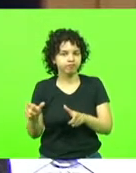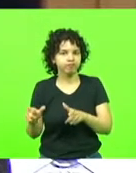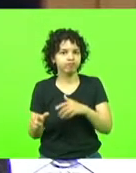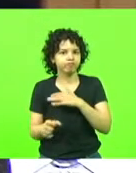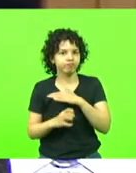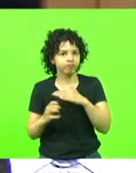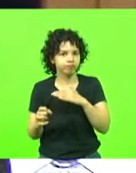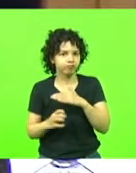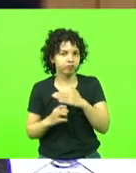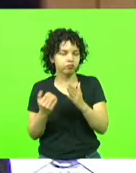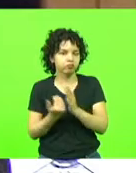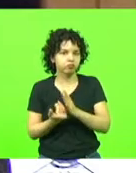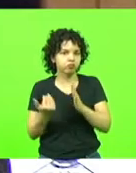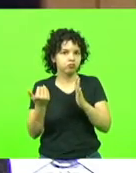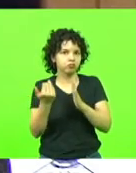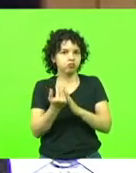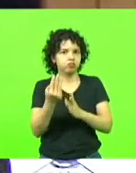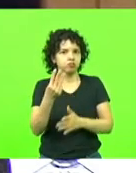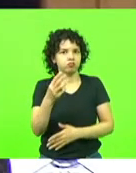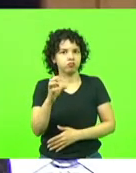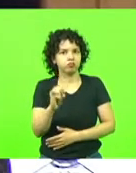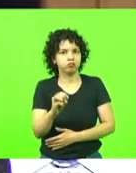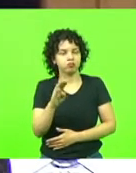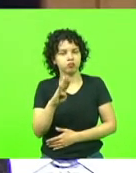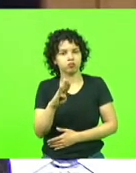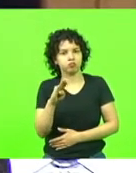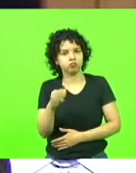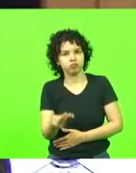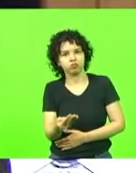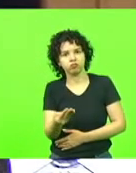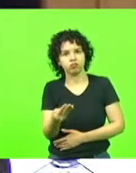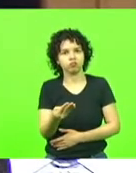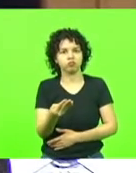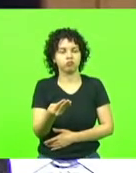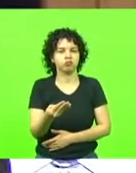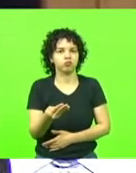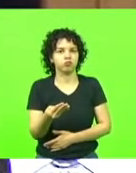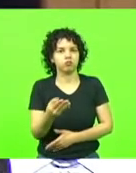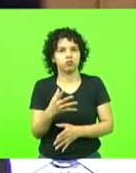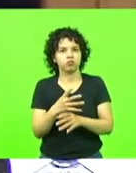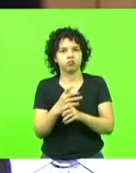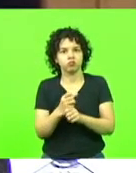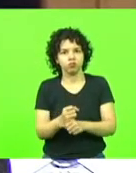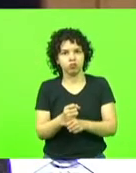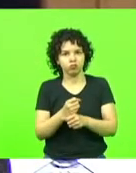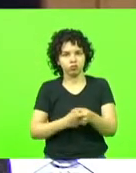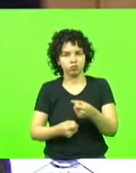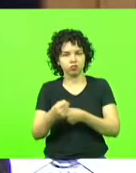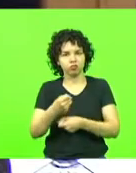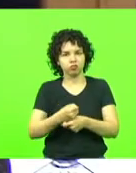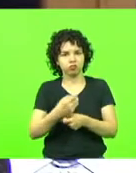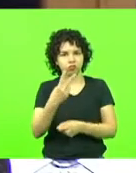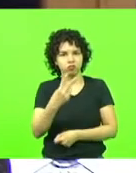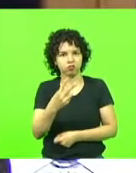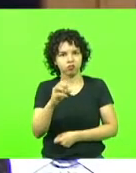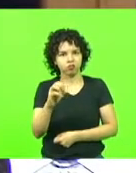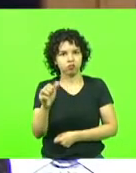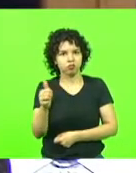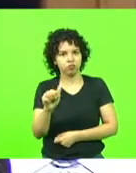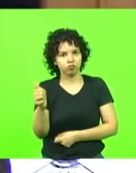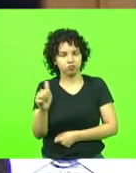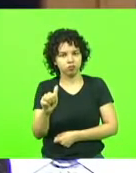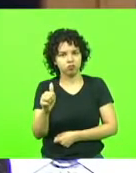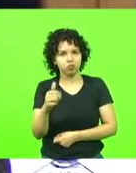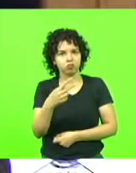30 bilhões para os acionistas, totalizando somente em 2011, 2021, mais